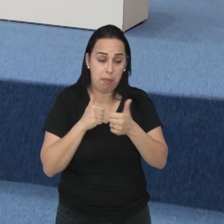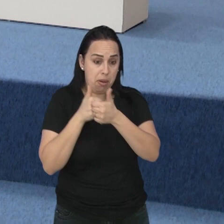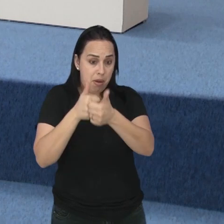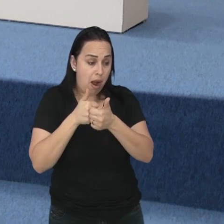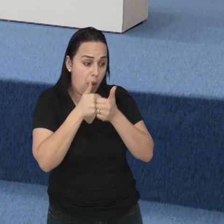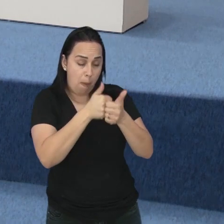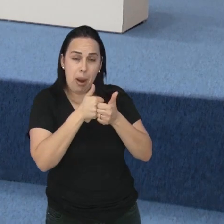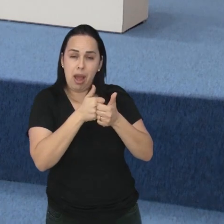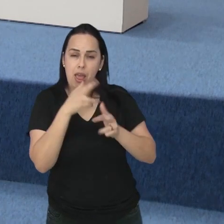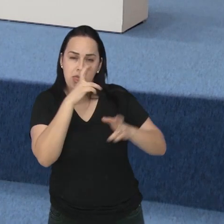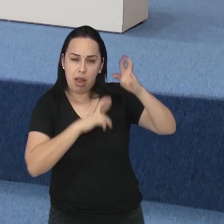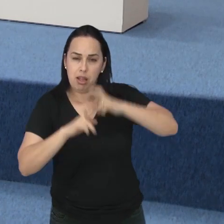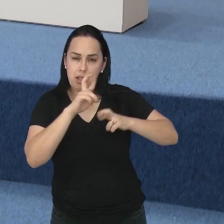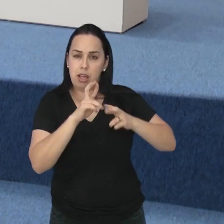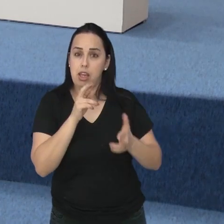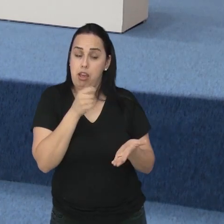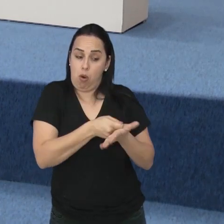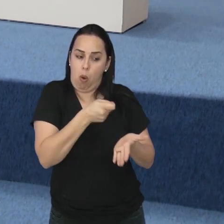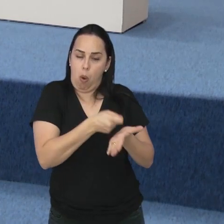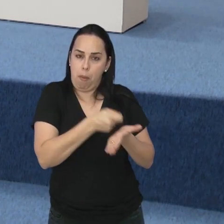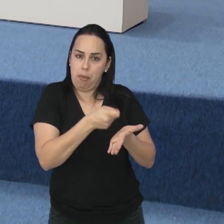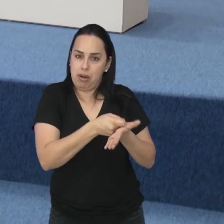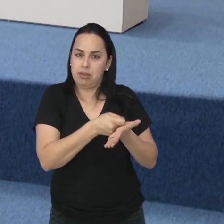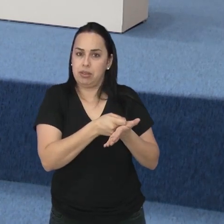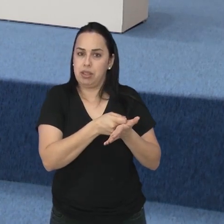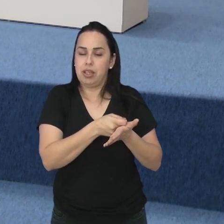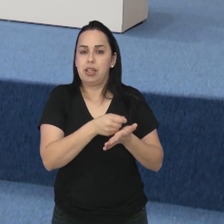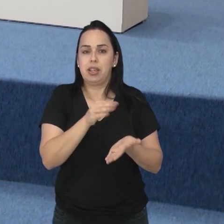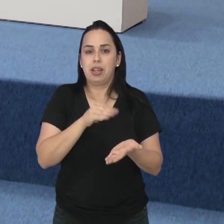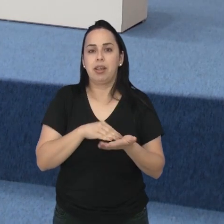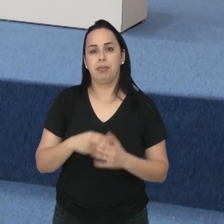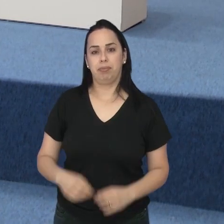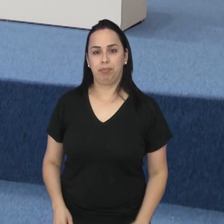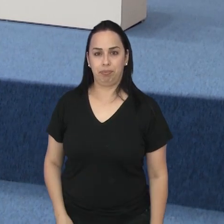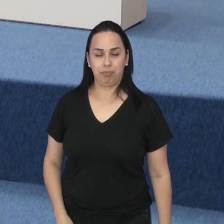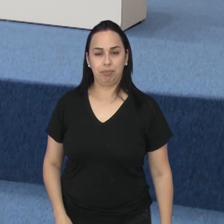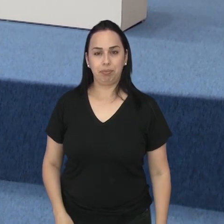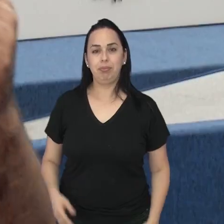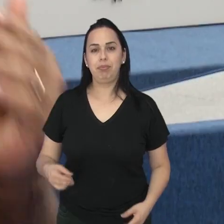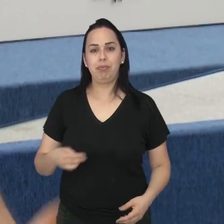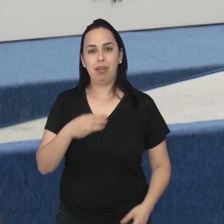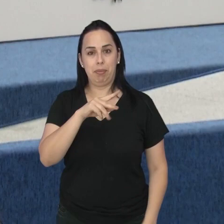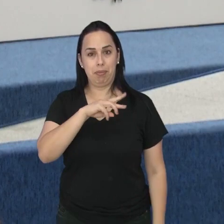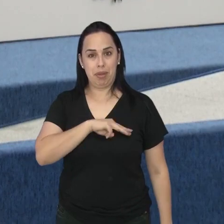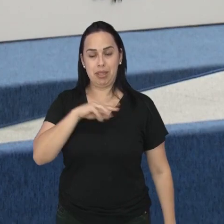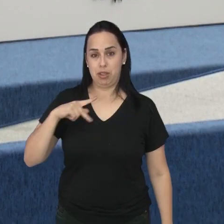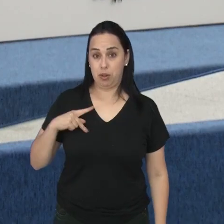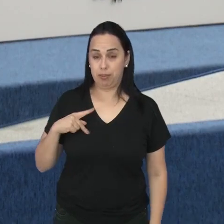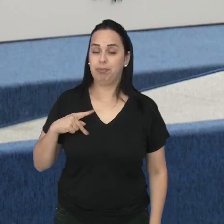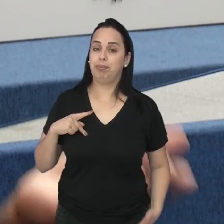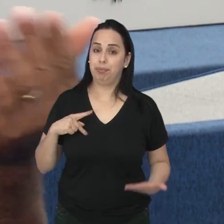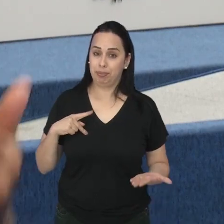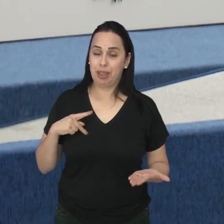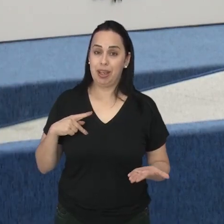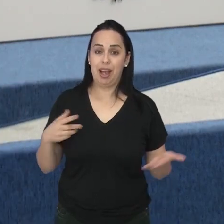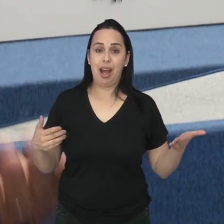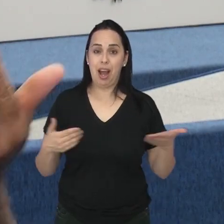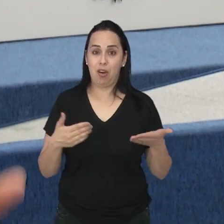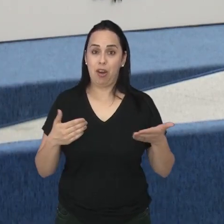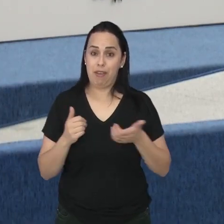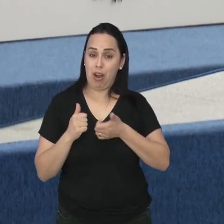continuar acompanhando as investigações e fiscalizando o serviço de distribuição de água. O Ministério Público, então,